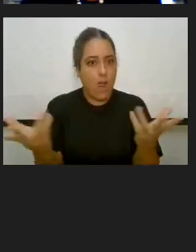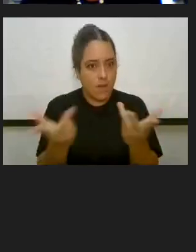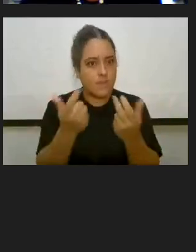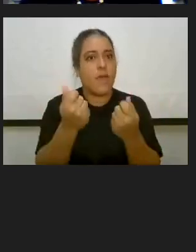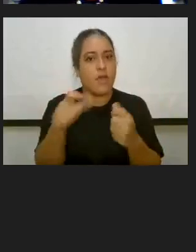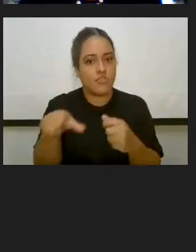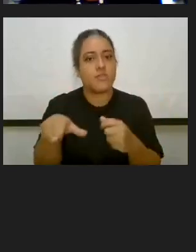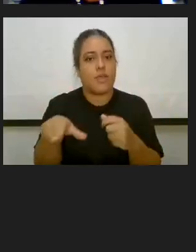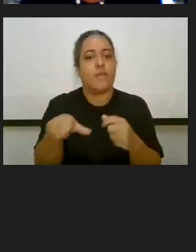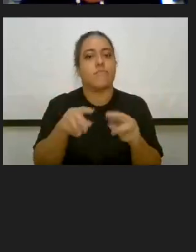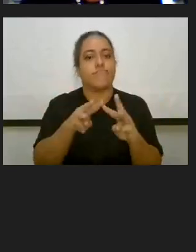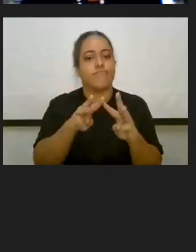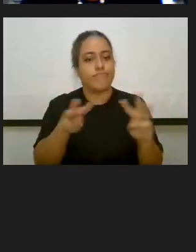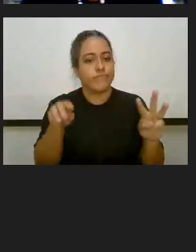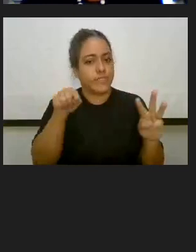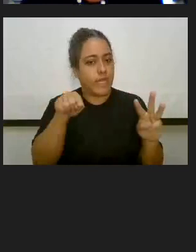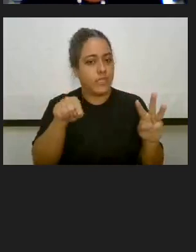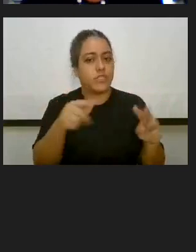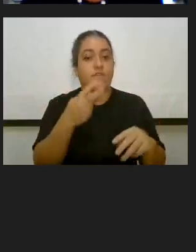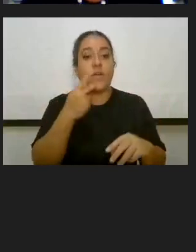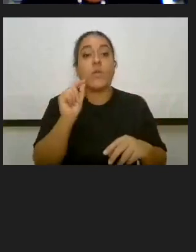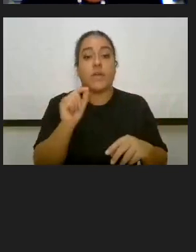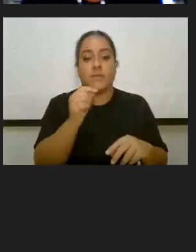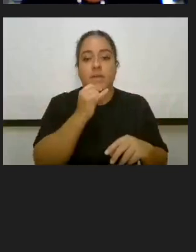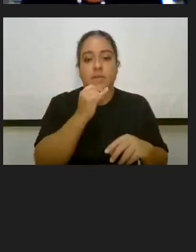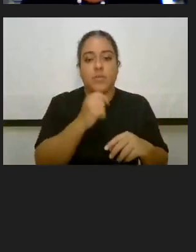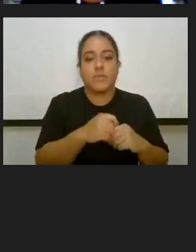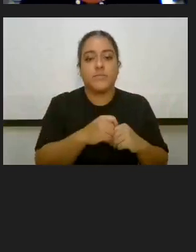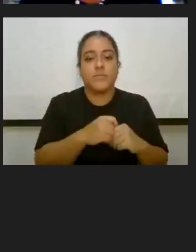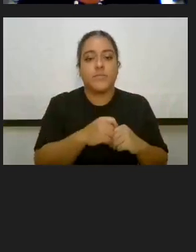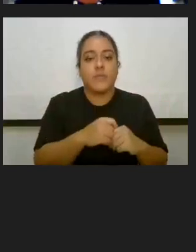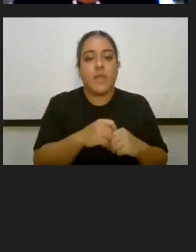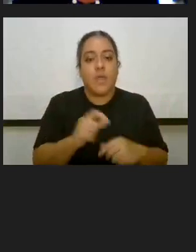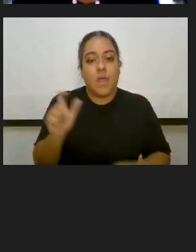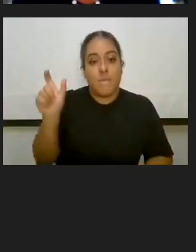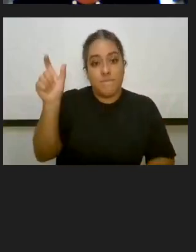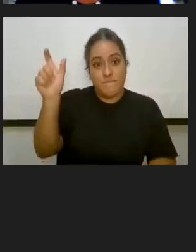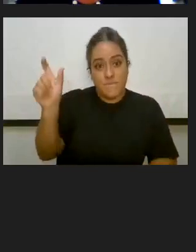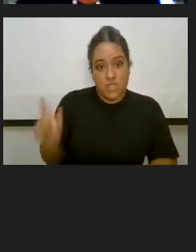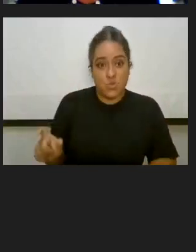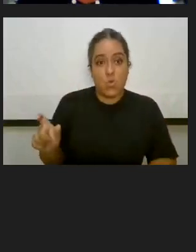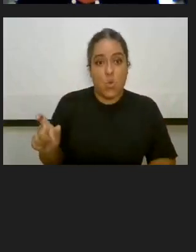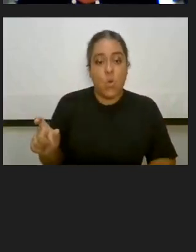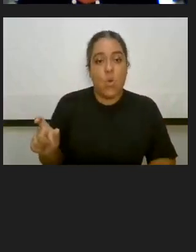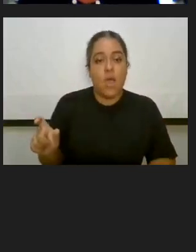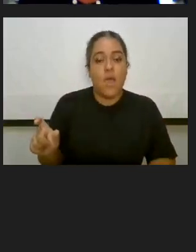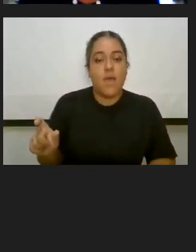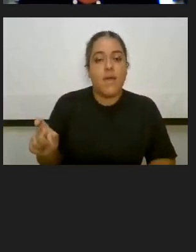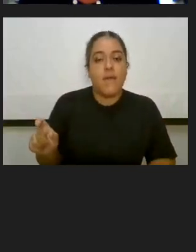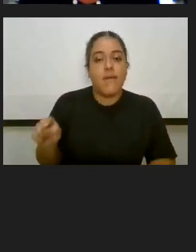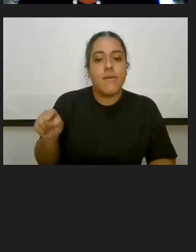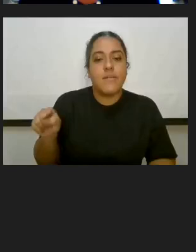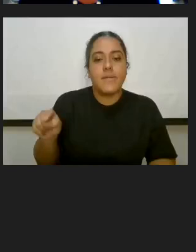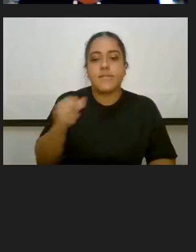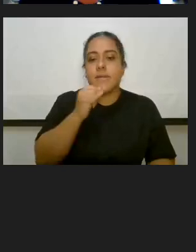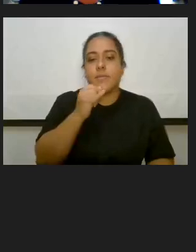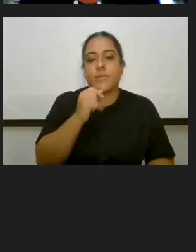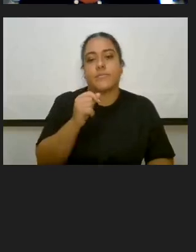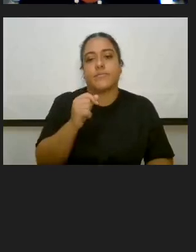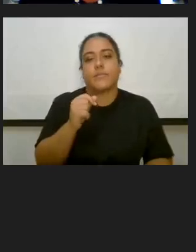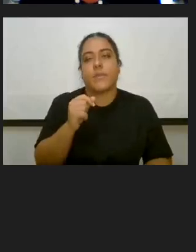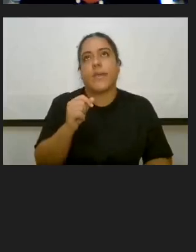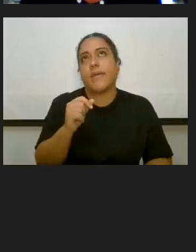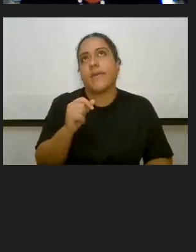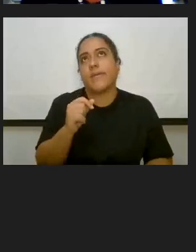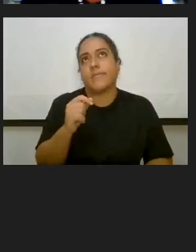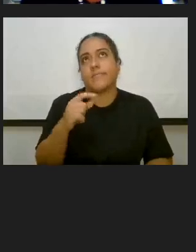dizer que nunca falar, se referir à pessoa, com o mesmo princípio do que a gente estava falando,